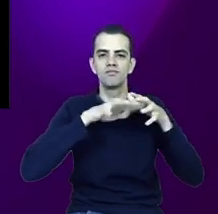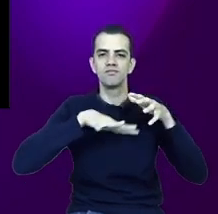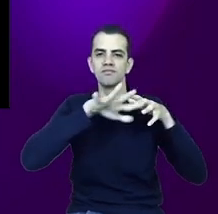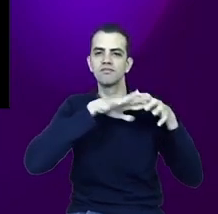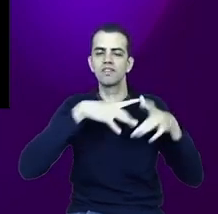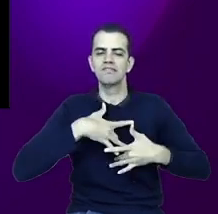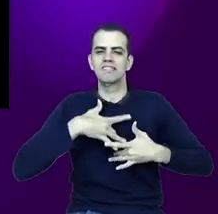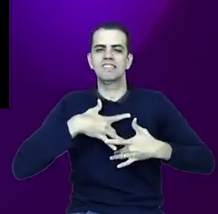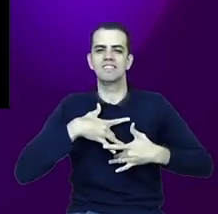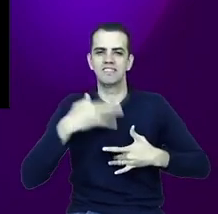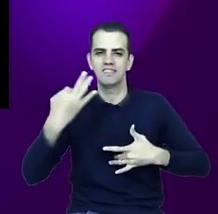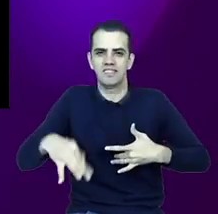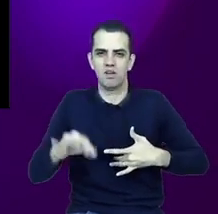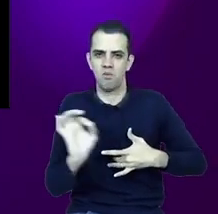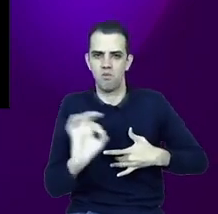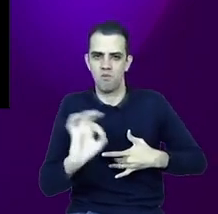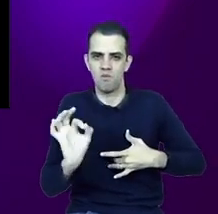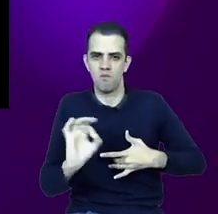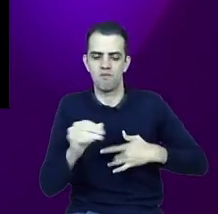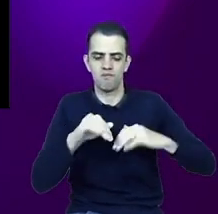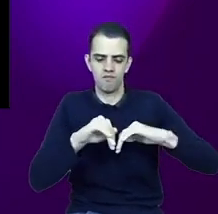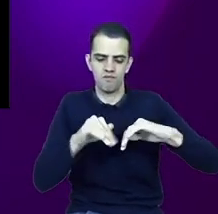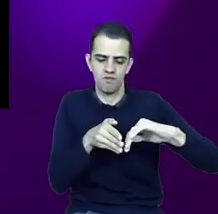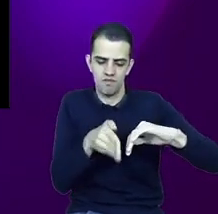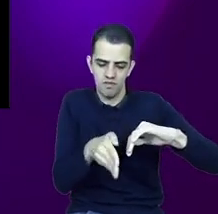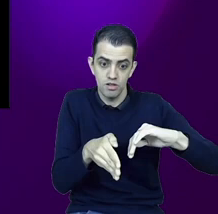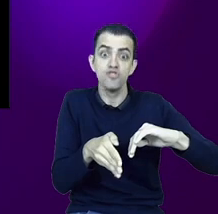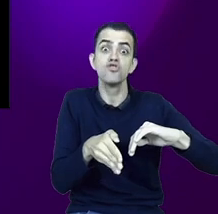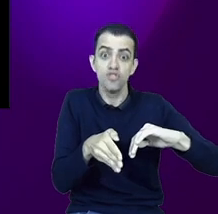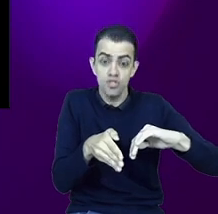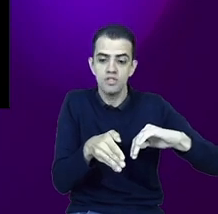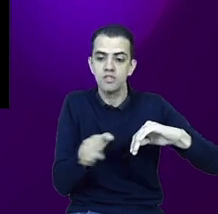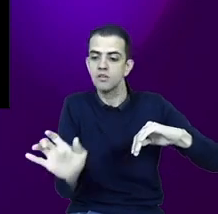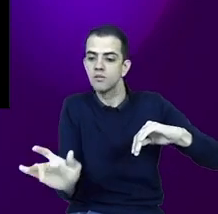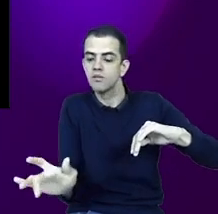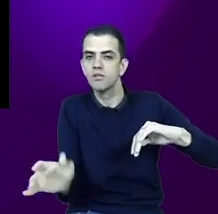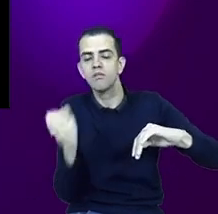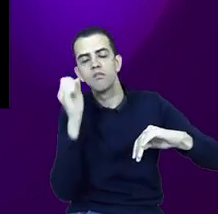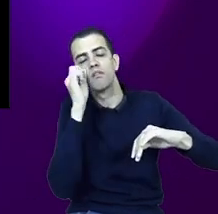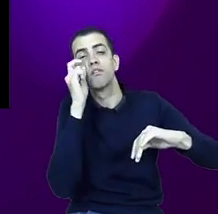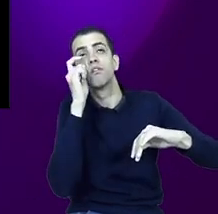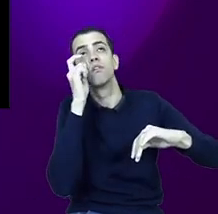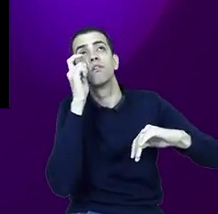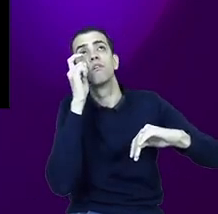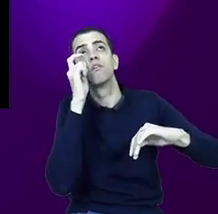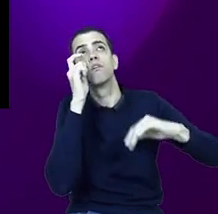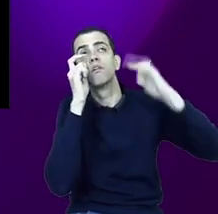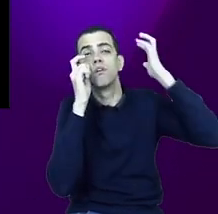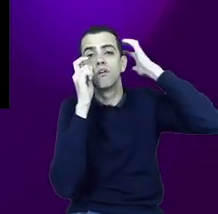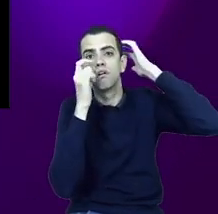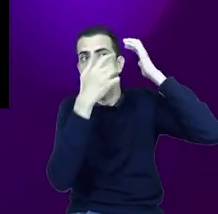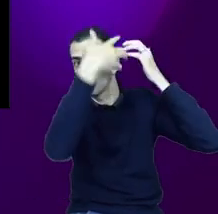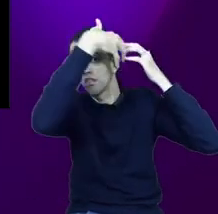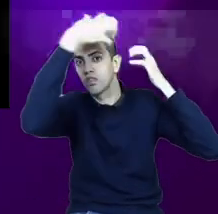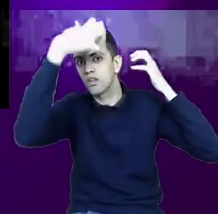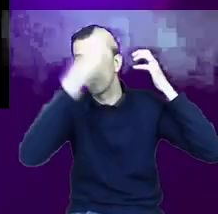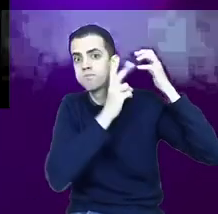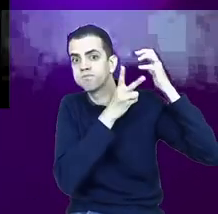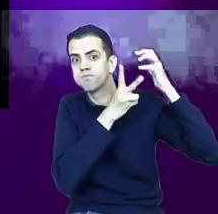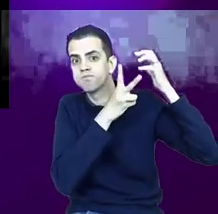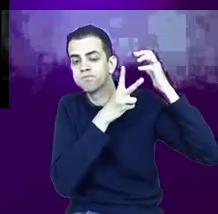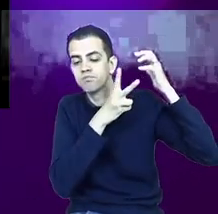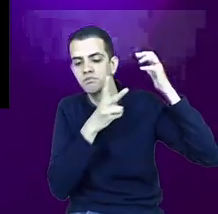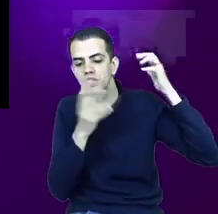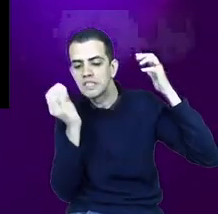o acesso. Após isso, o paciente é desperto, uma sequência de testes realizados especificamente para